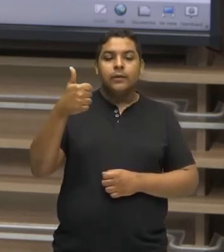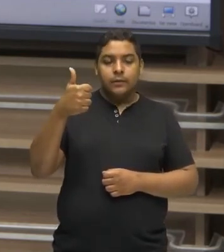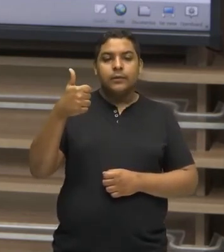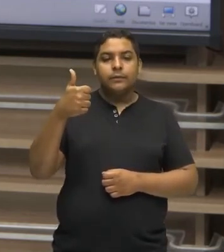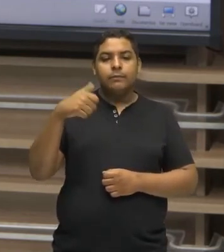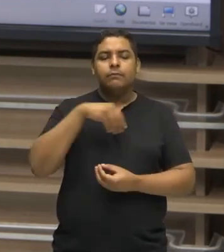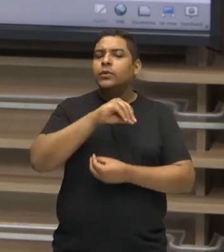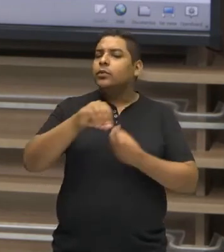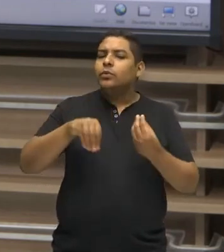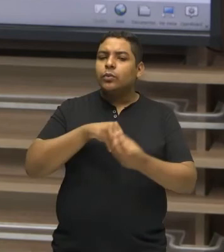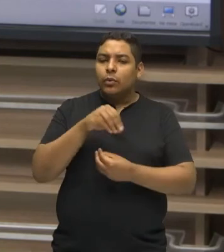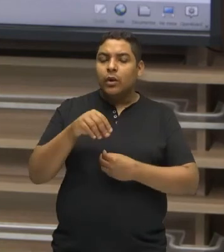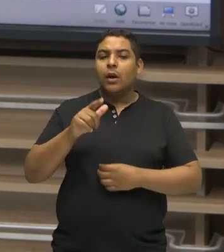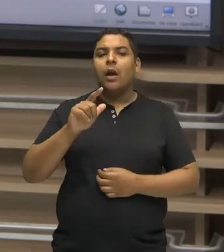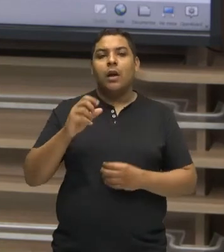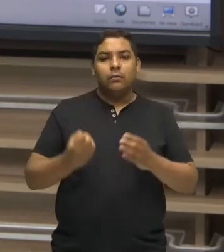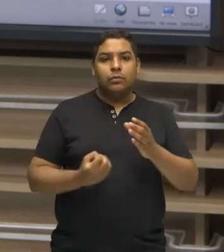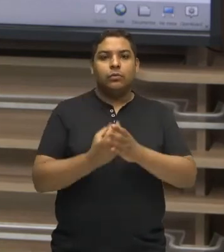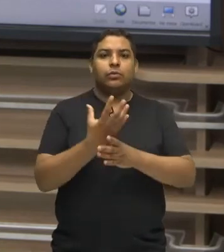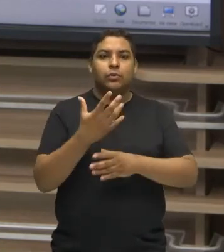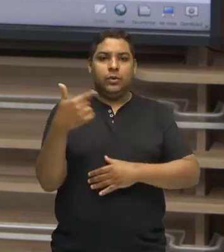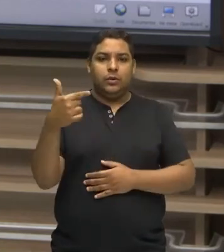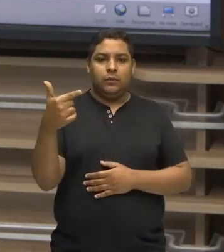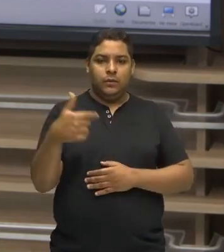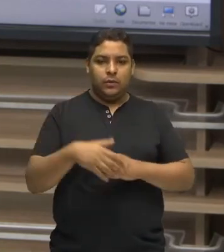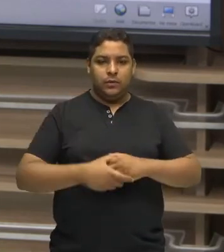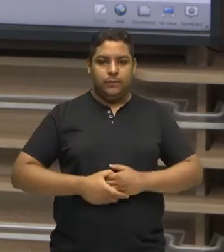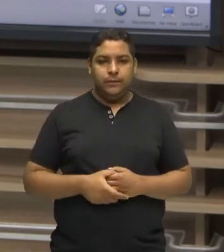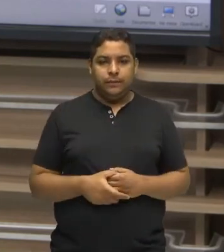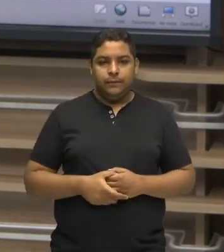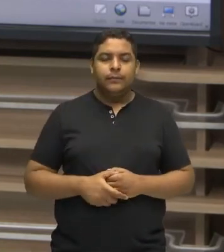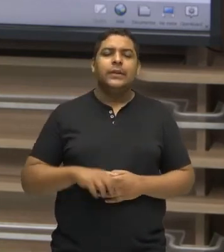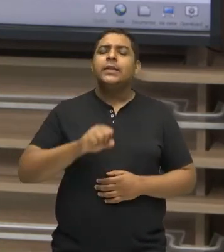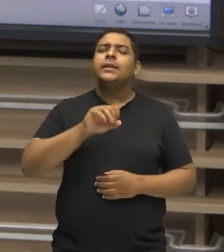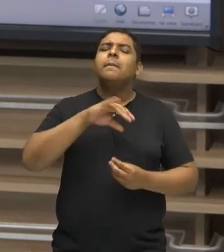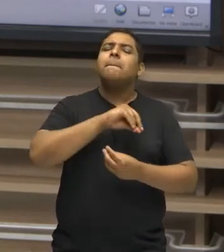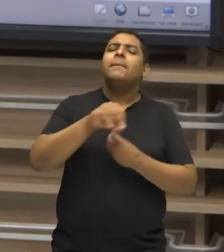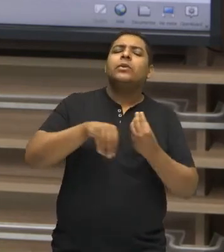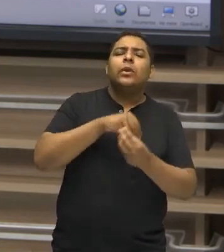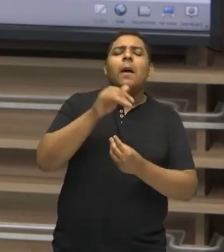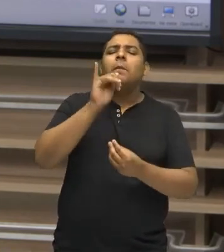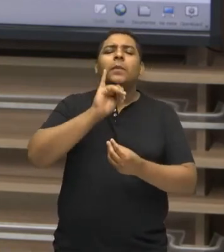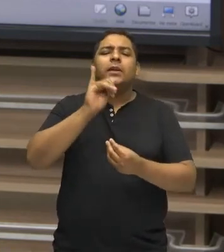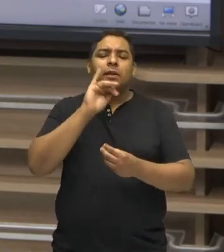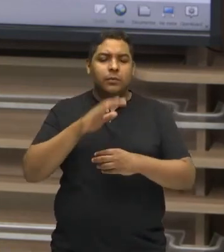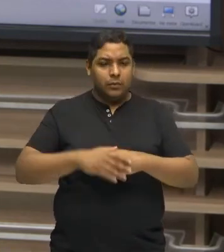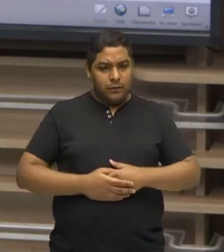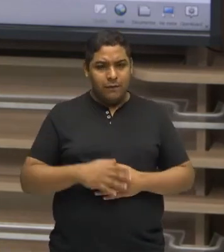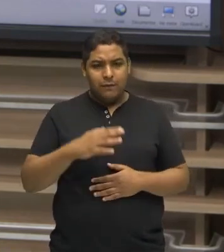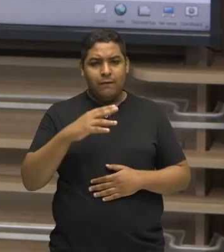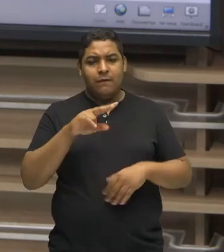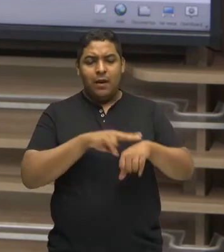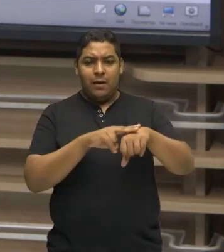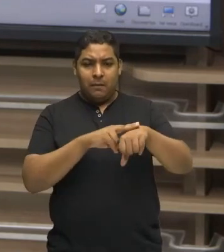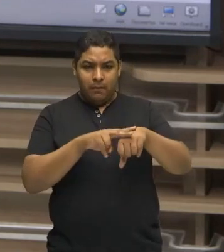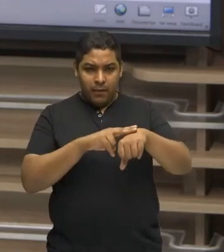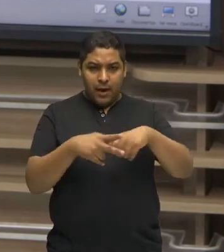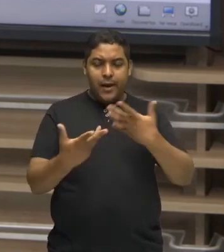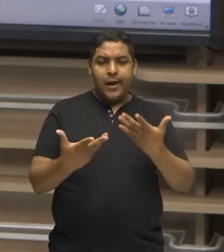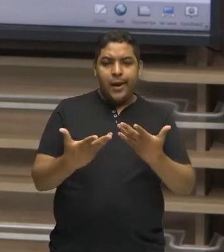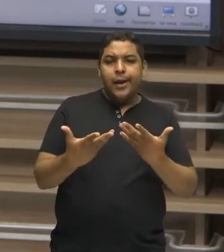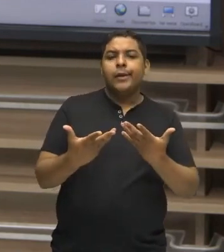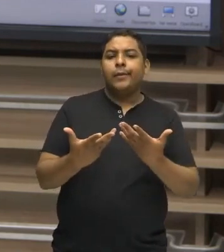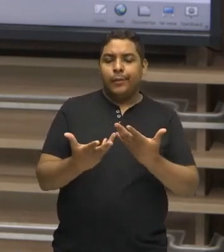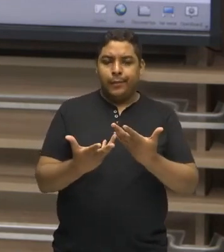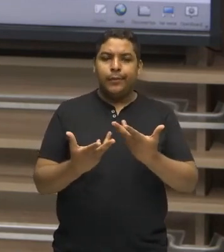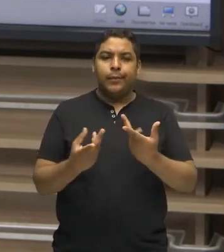eu misturar a cor vermelho com amarelo, qual é a cor que vai surgir? O laranja. Então, o laranja